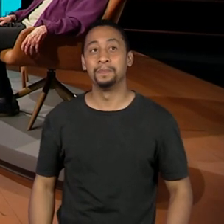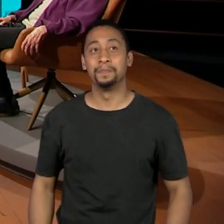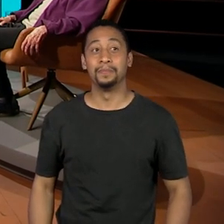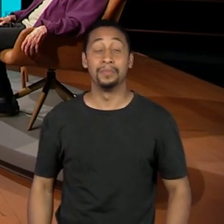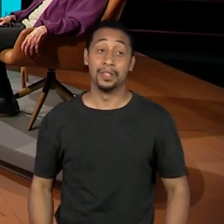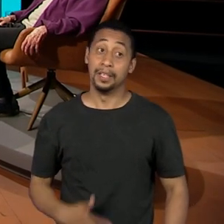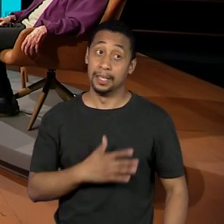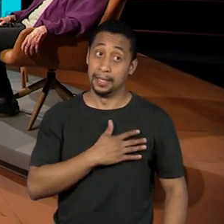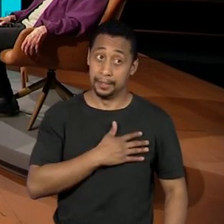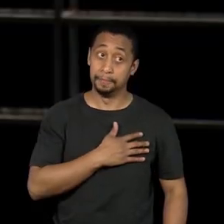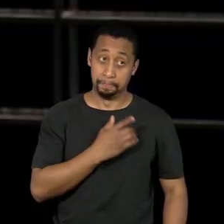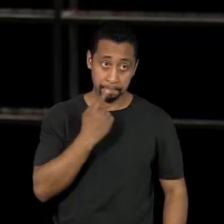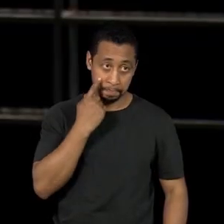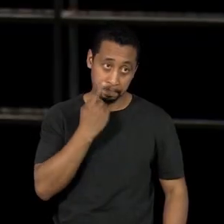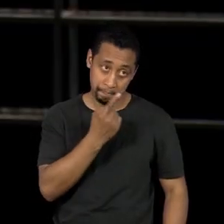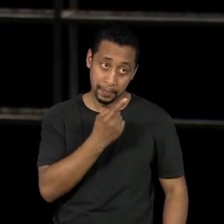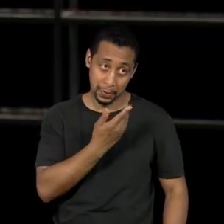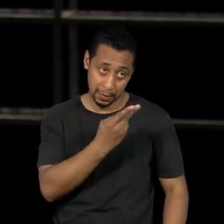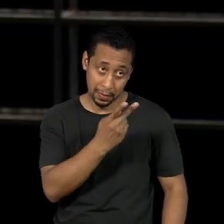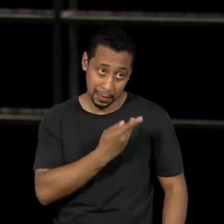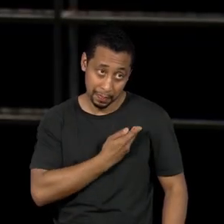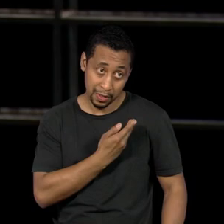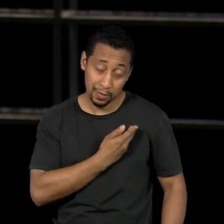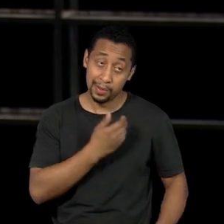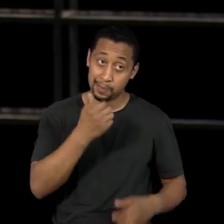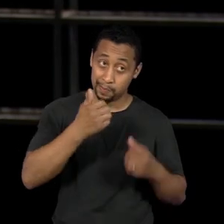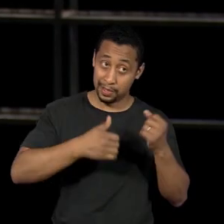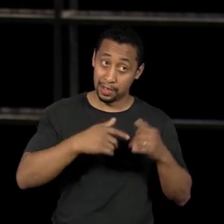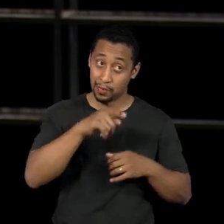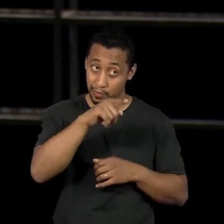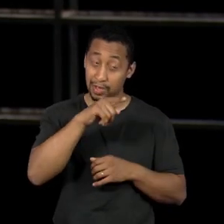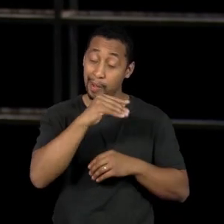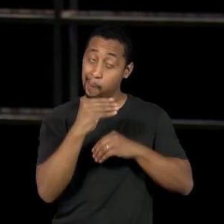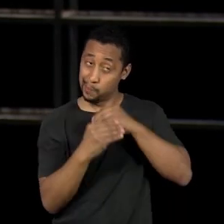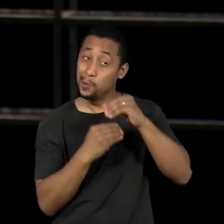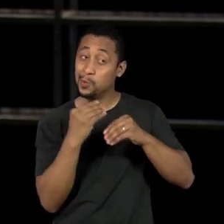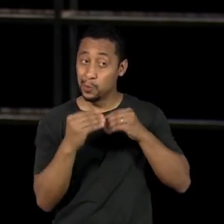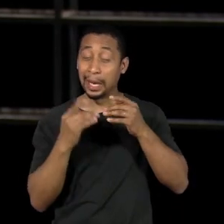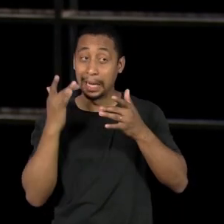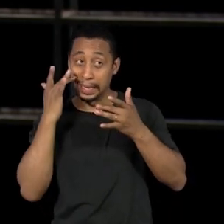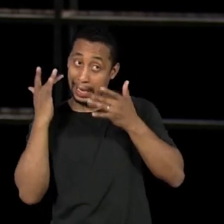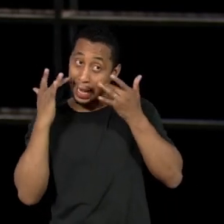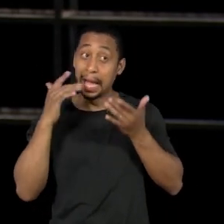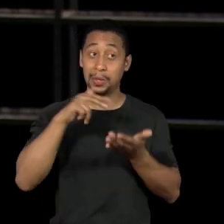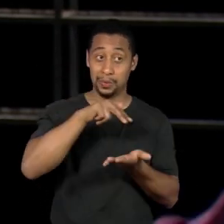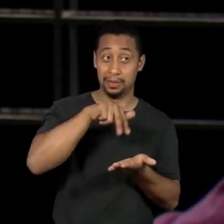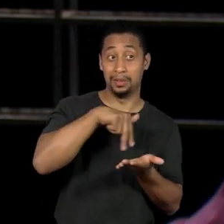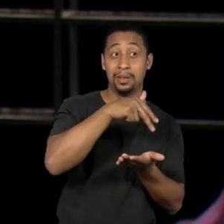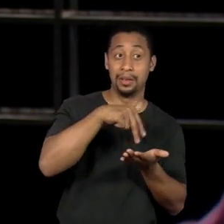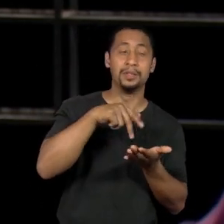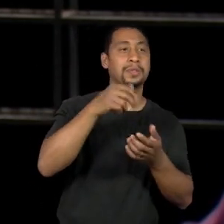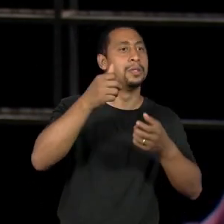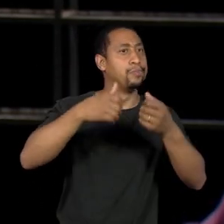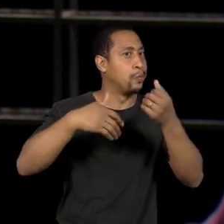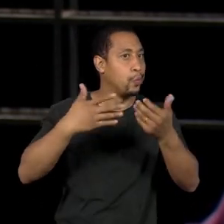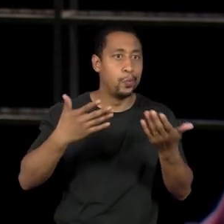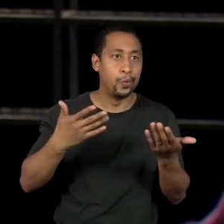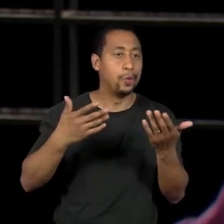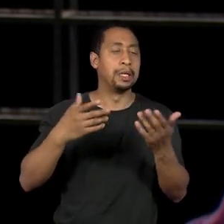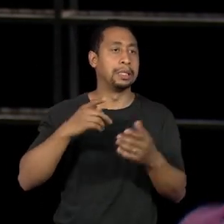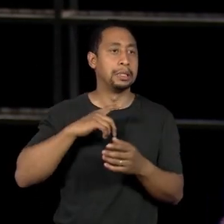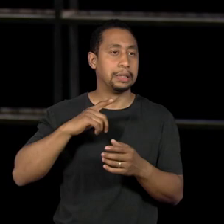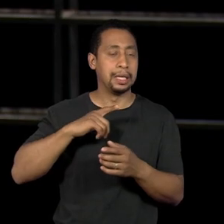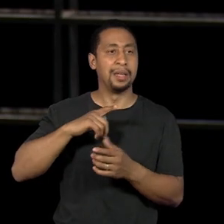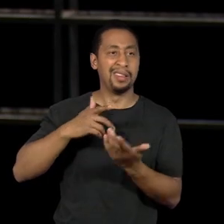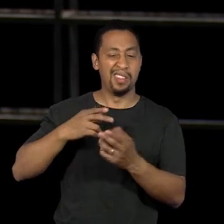É, o Osvaldo fala aí da teatralidade, né, das suas coreografias, e você já falou do Navalha na Carne,